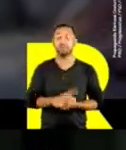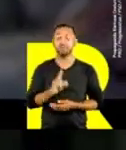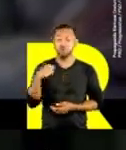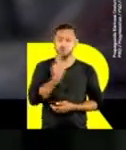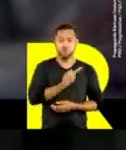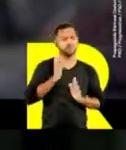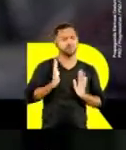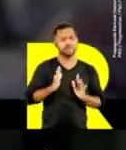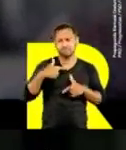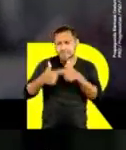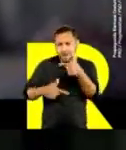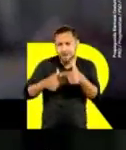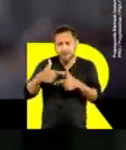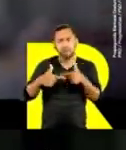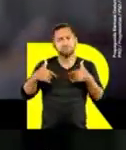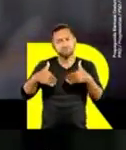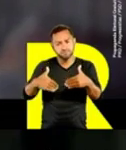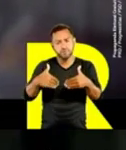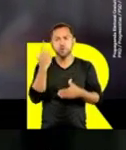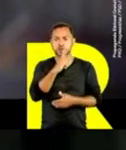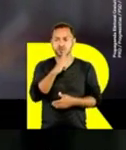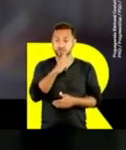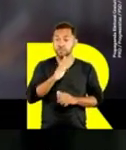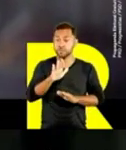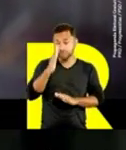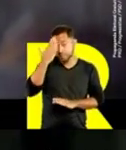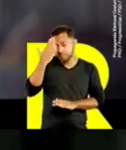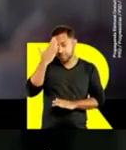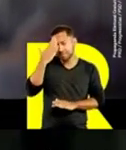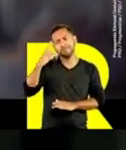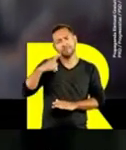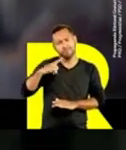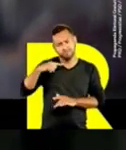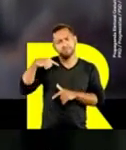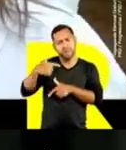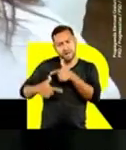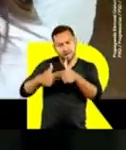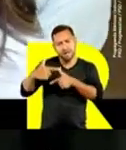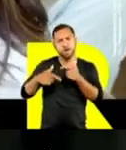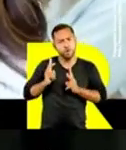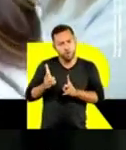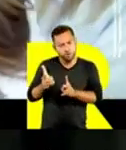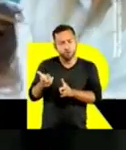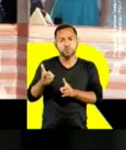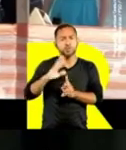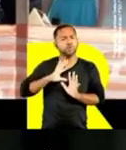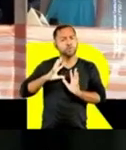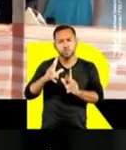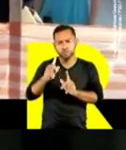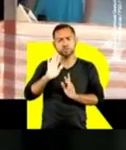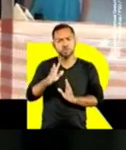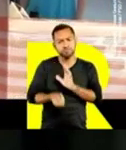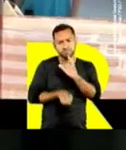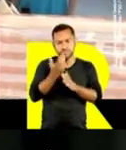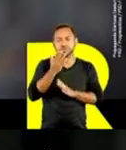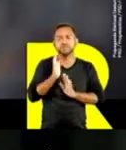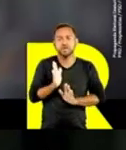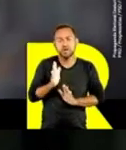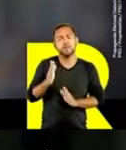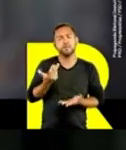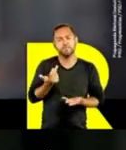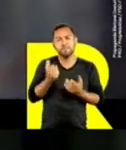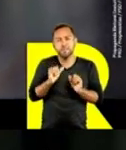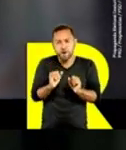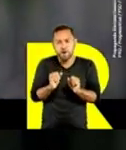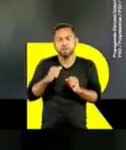Nós já fizemos muito, avançamos bastante, mas eu sei que ainda tem muita coisa para fazer. Tudo aquilo que a gente já desenvolveu, podemos